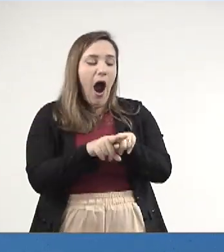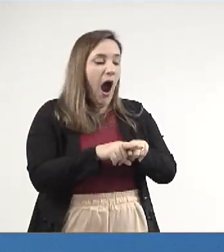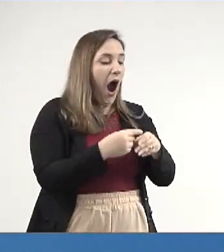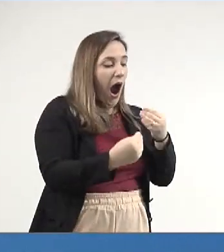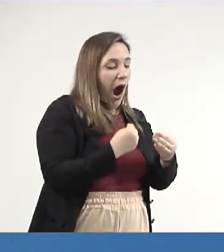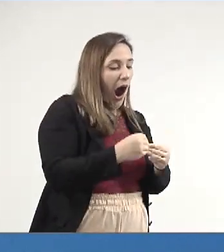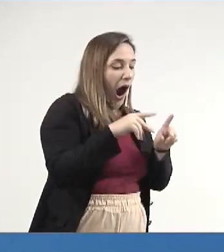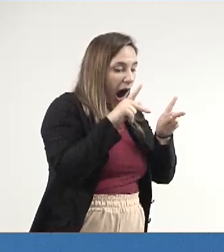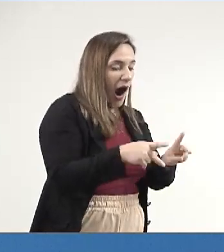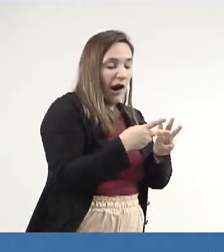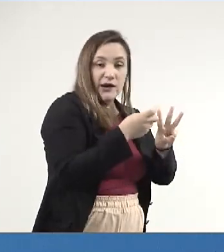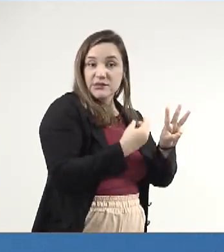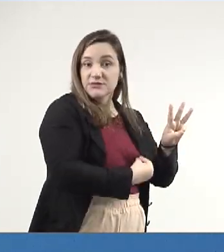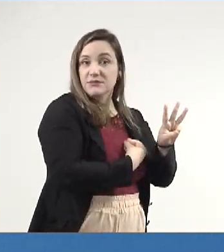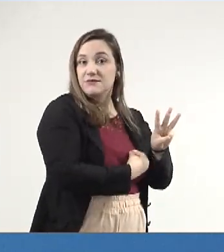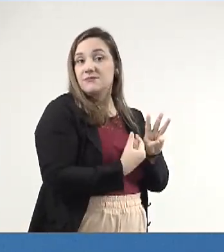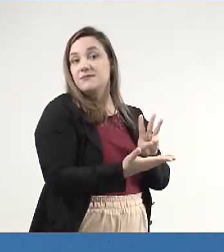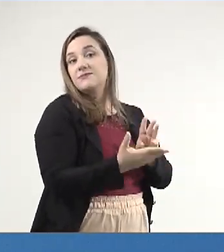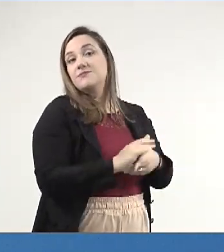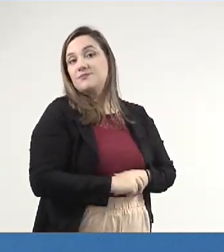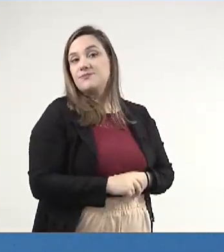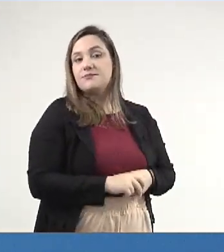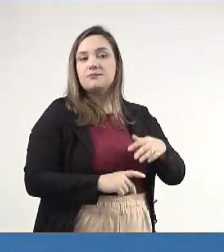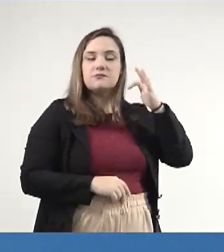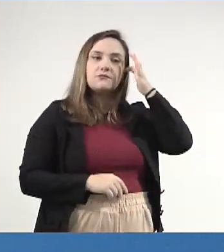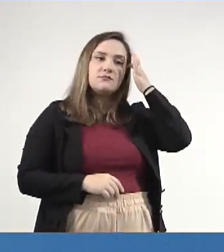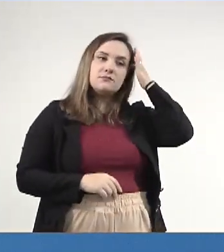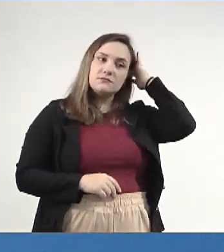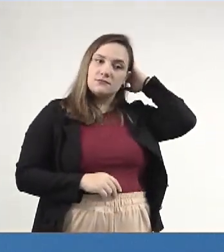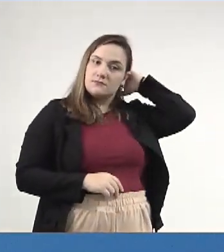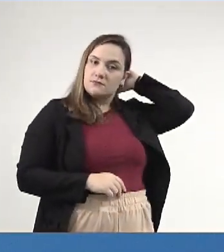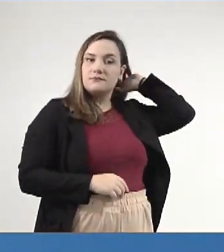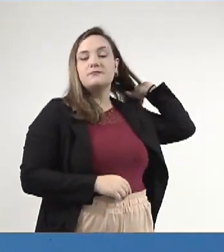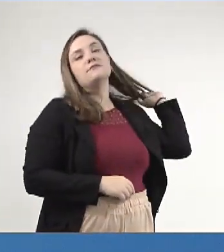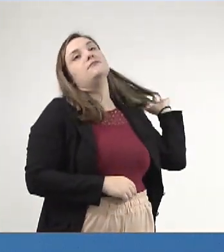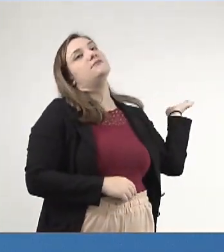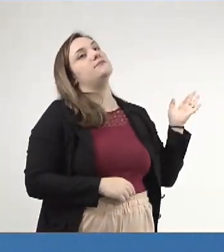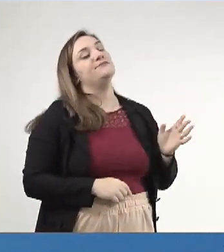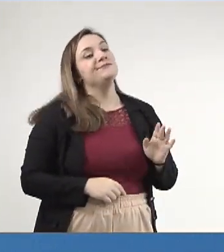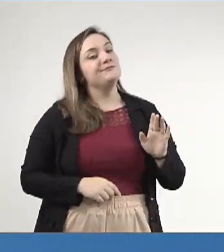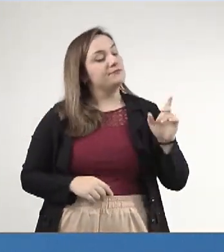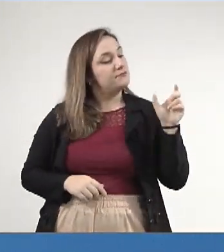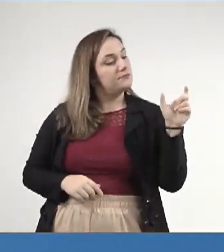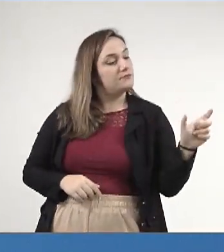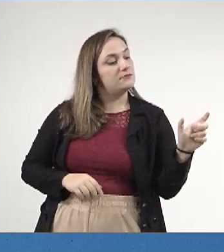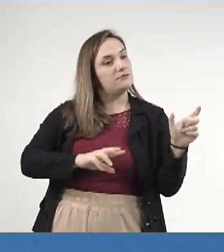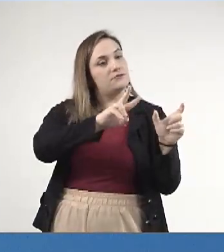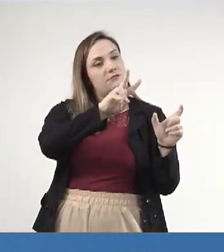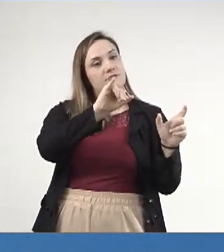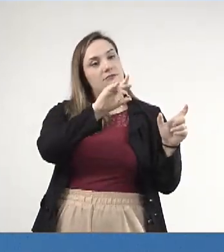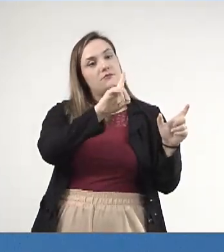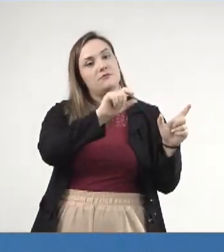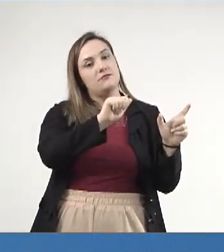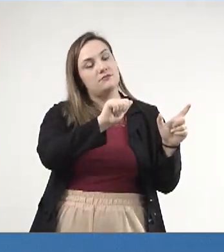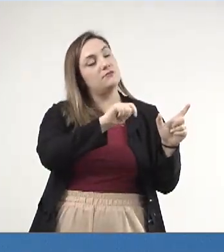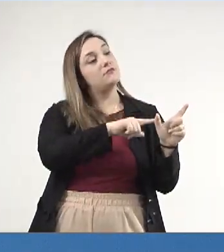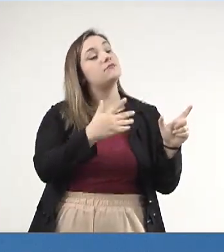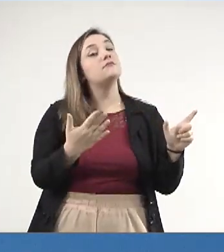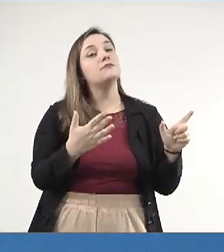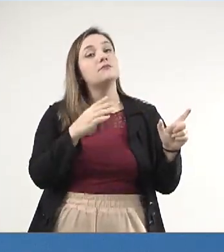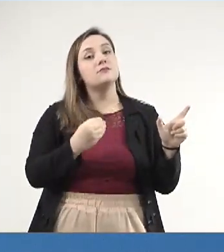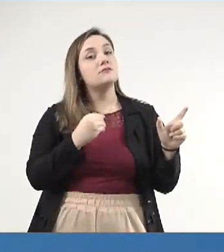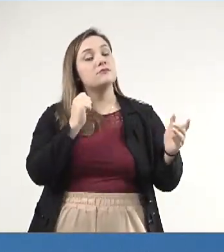viver indígena. E esse modo de viver indígena traz consigo a palavra vida. Como que a gente compra e